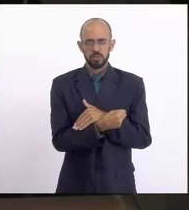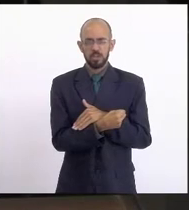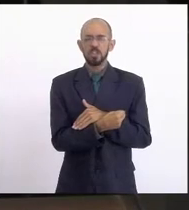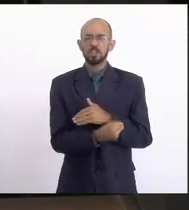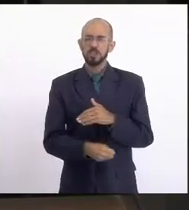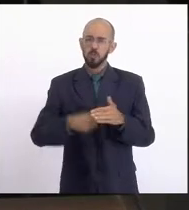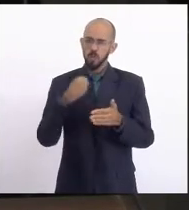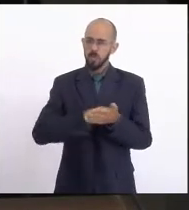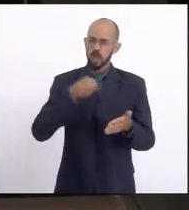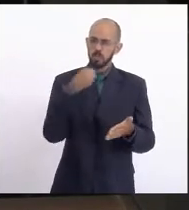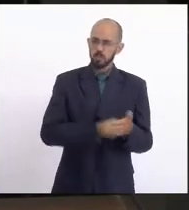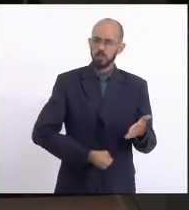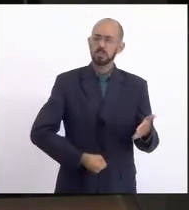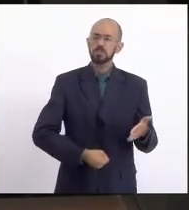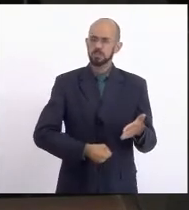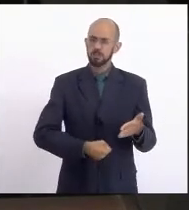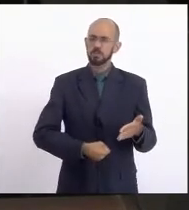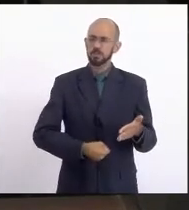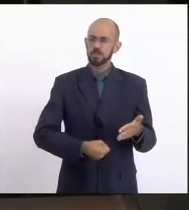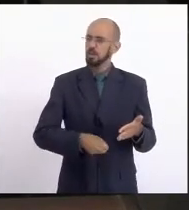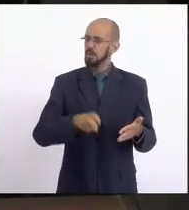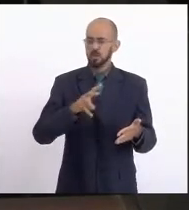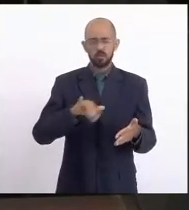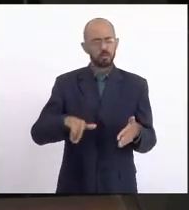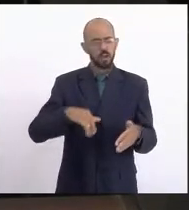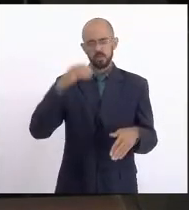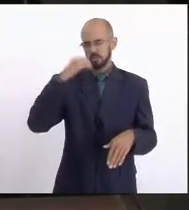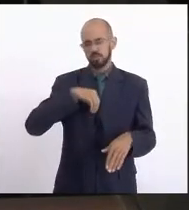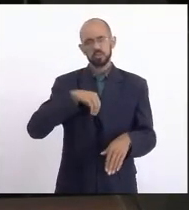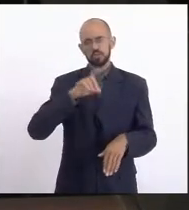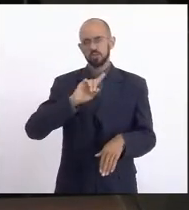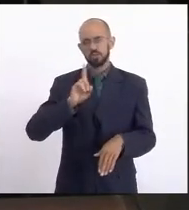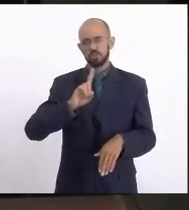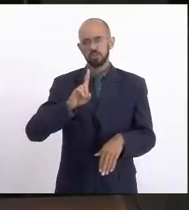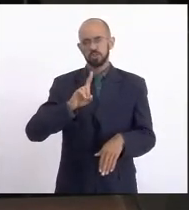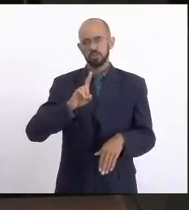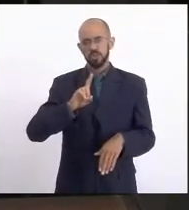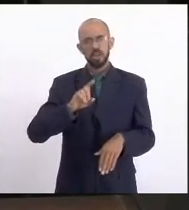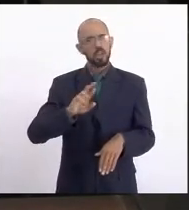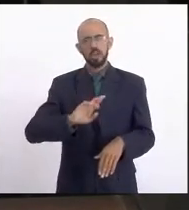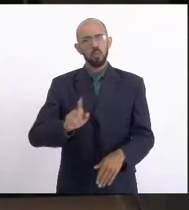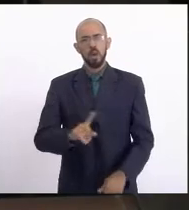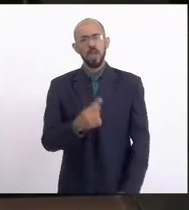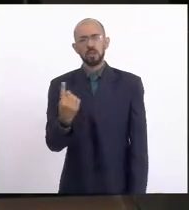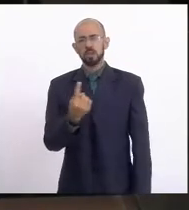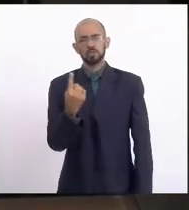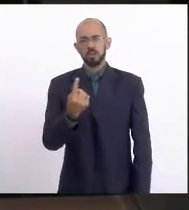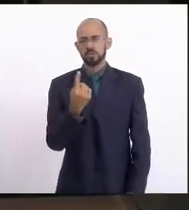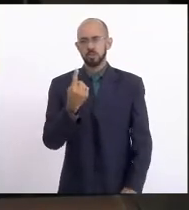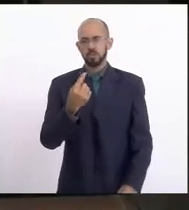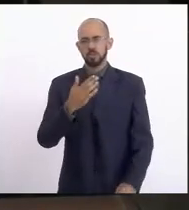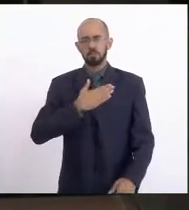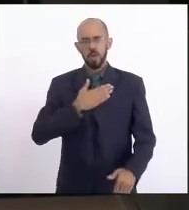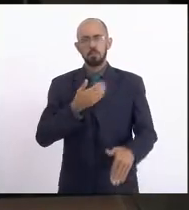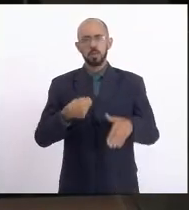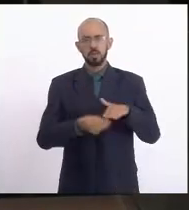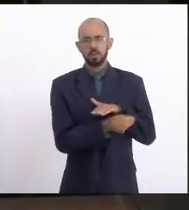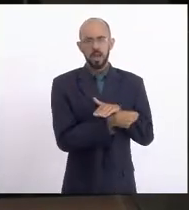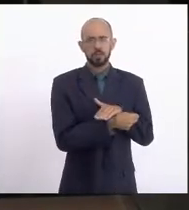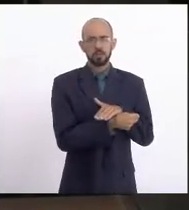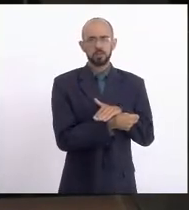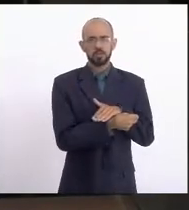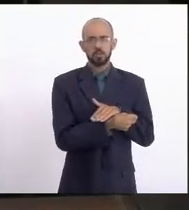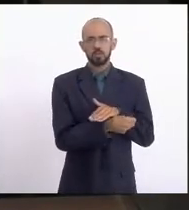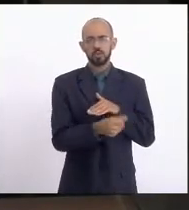são lutadores, são combativos e não vão se intimidar. E não estão sozinhos. O nosso mandato e vários outros mandatos e várias